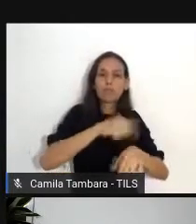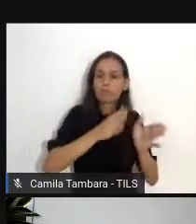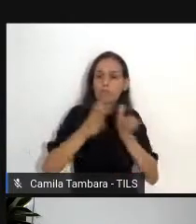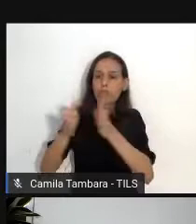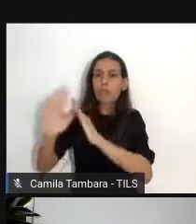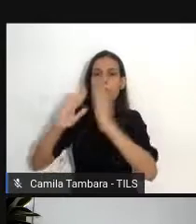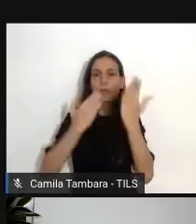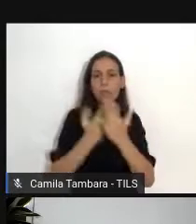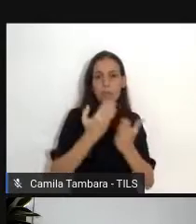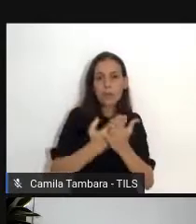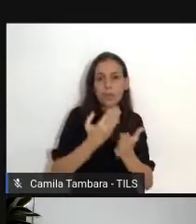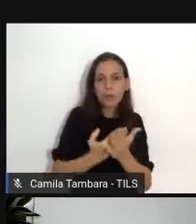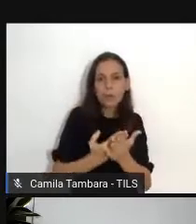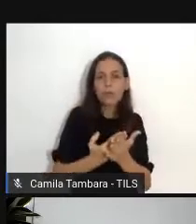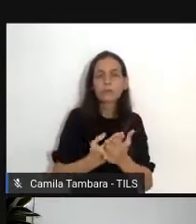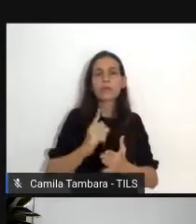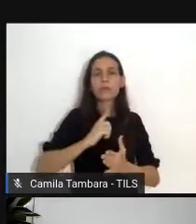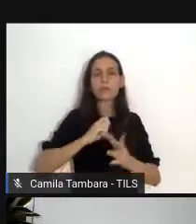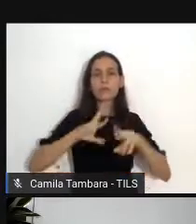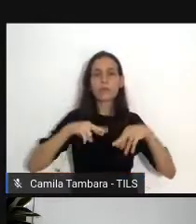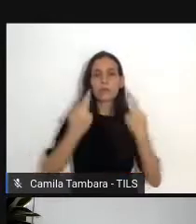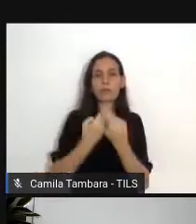acontece